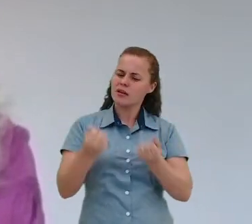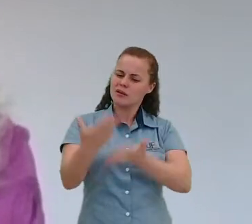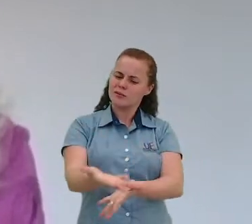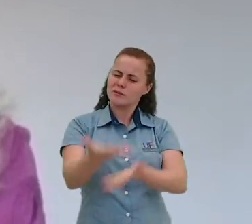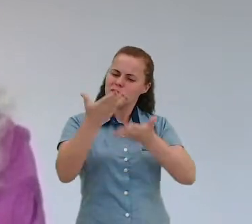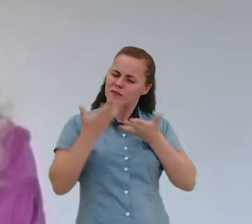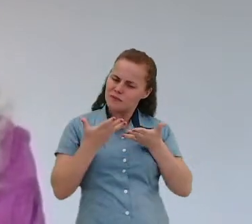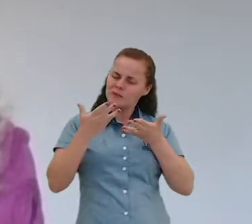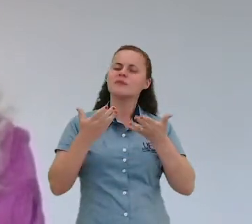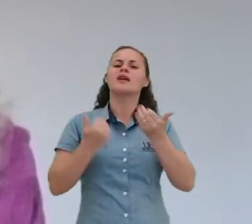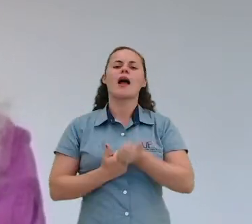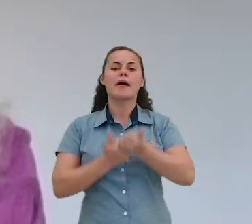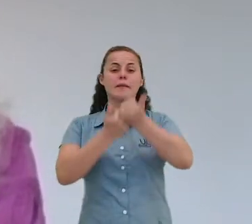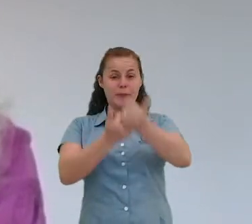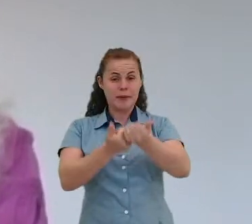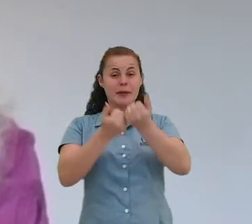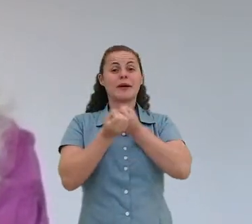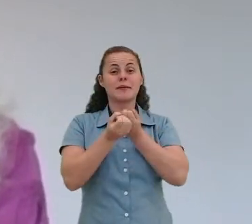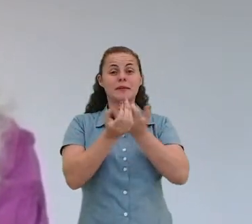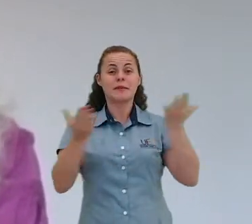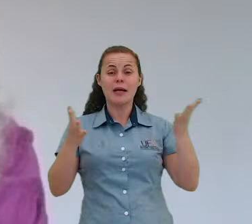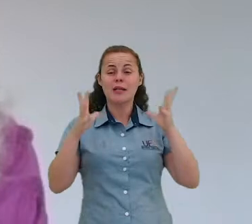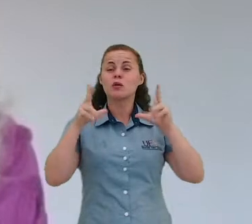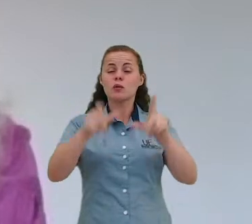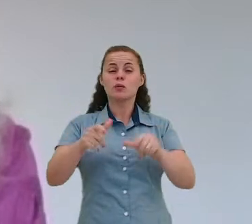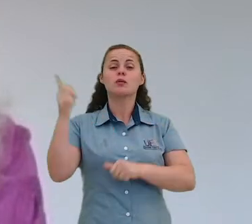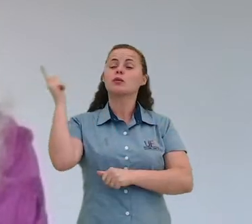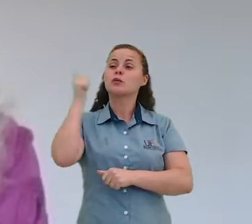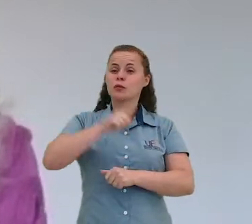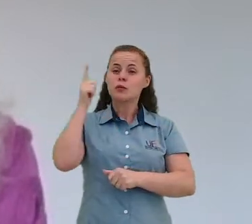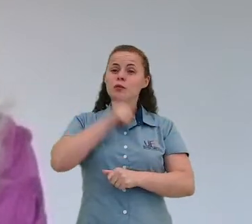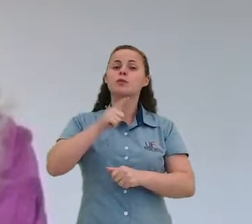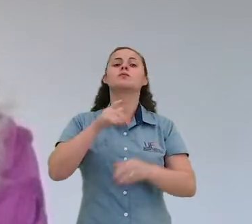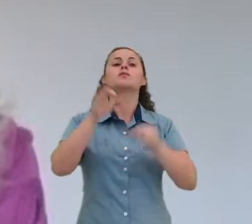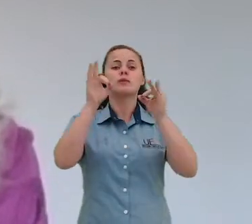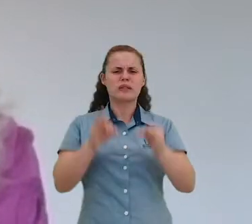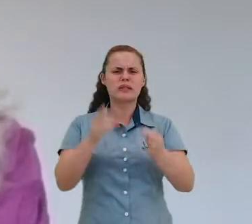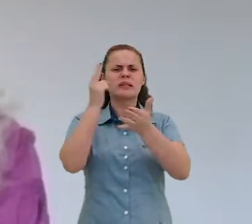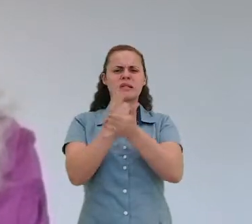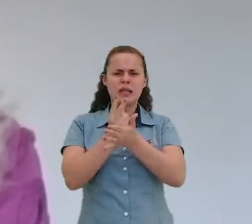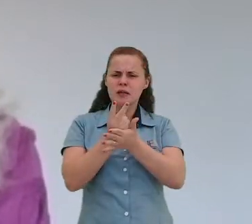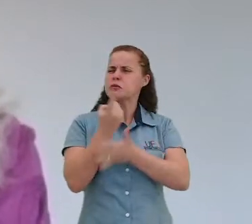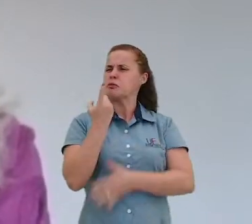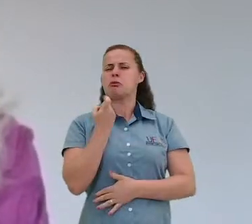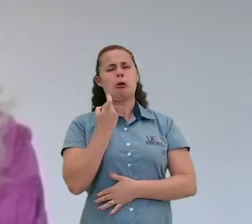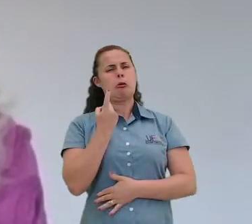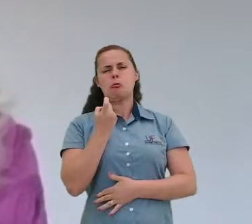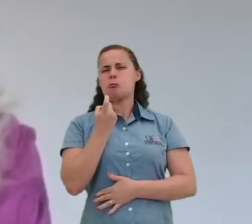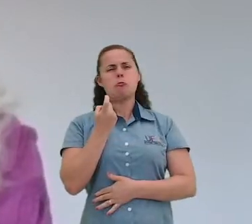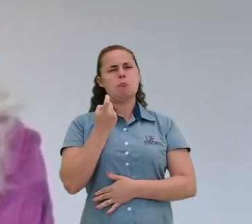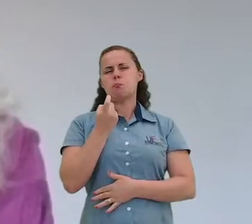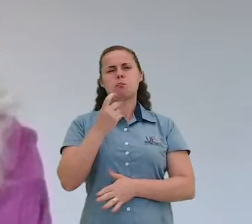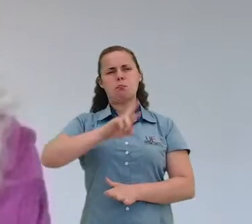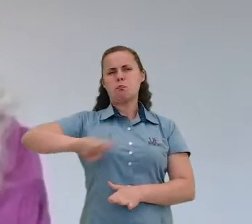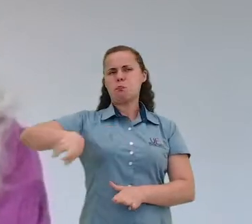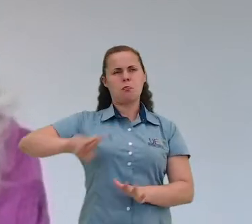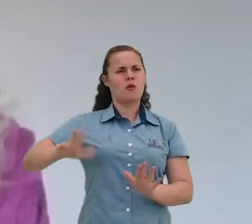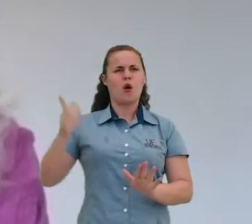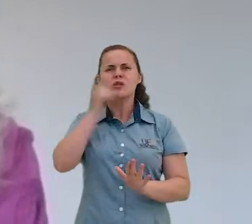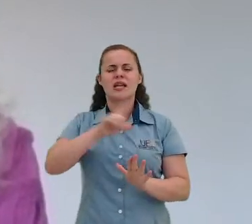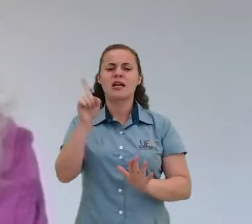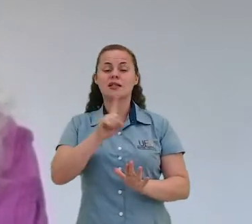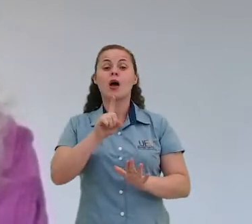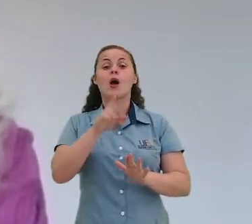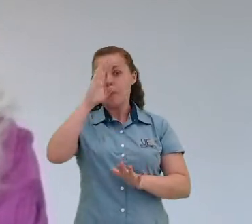e colaboraram para que tudo fosse possível. Sempre digo que nada é construído sozinho. Principalmente um evento